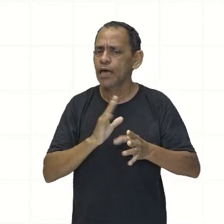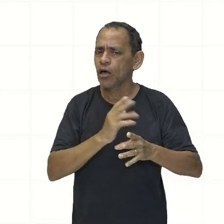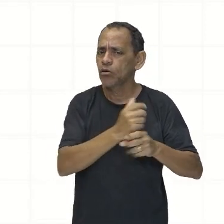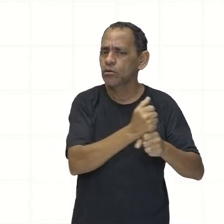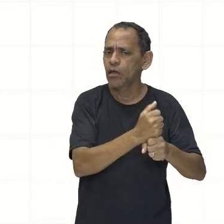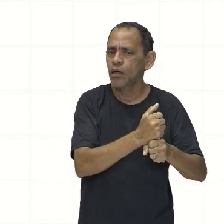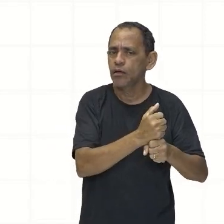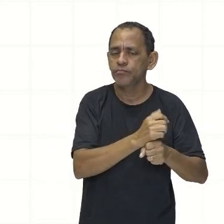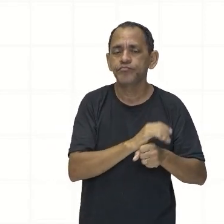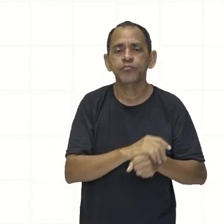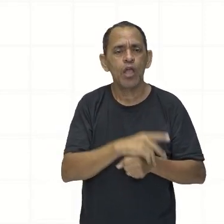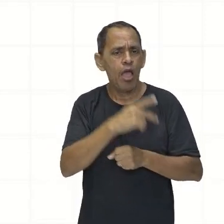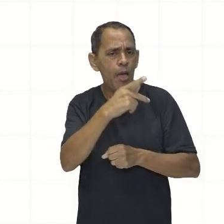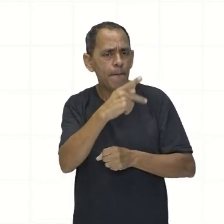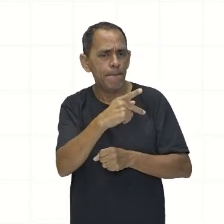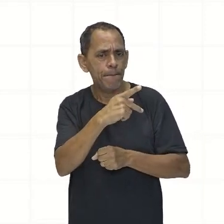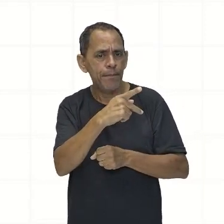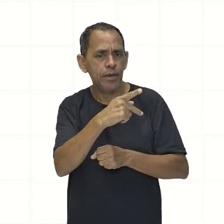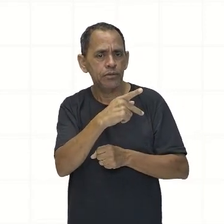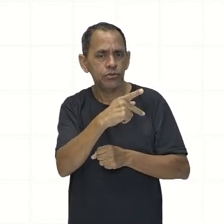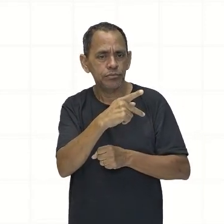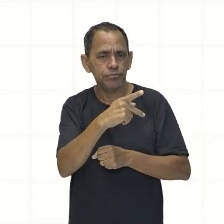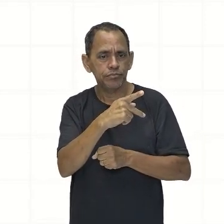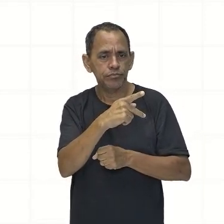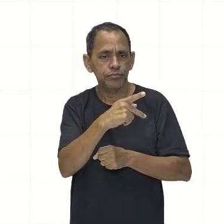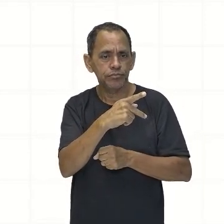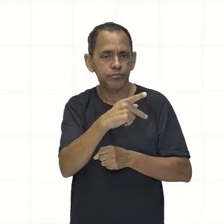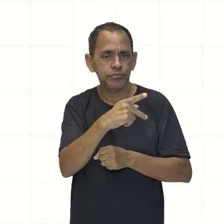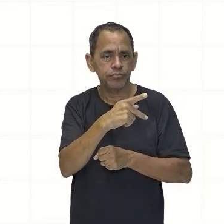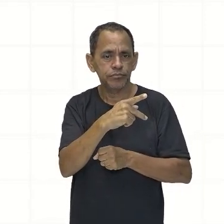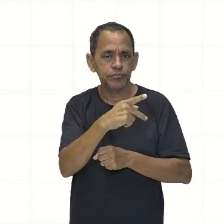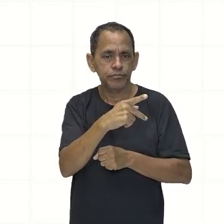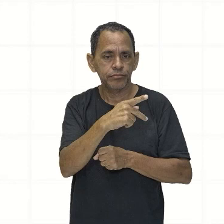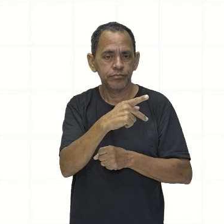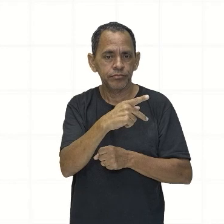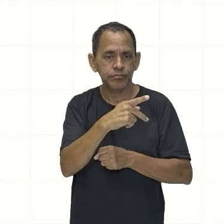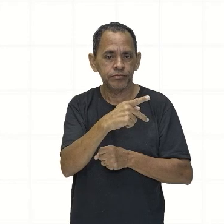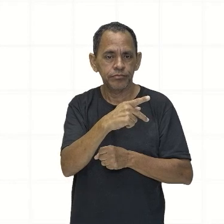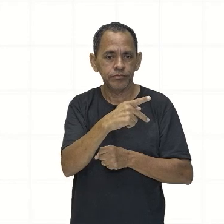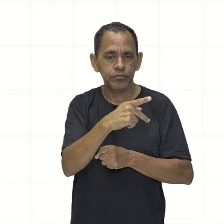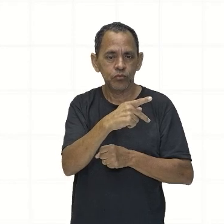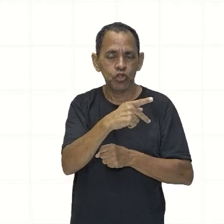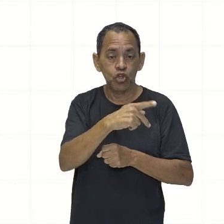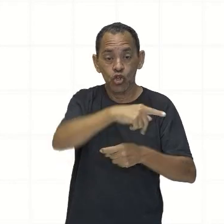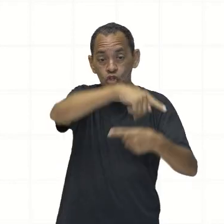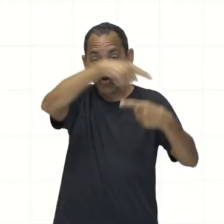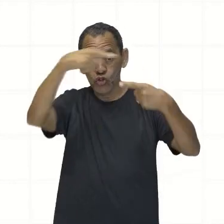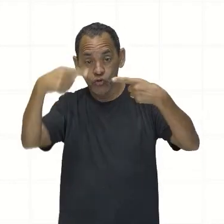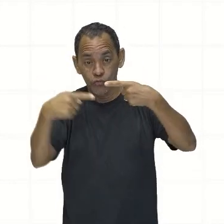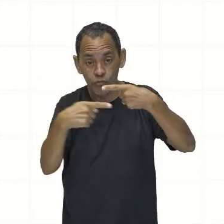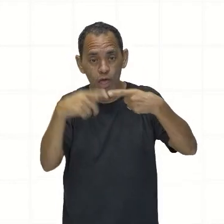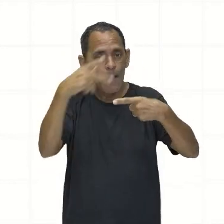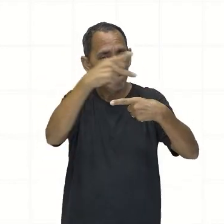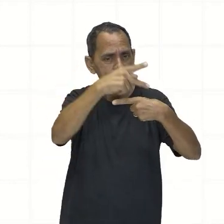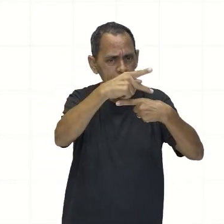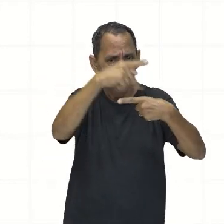pela altura ao quadrado. Ó. Então, peso pela